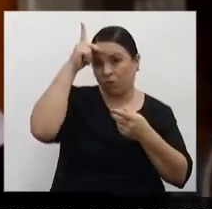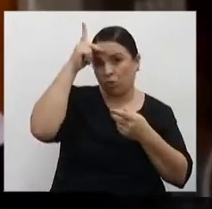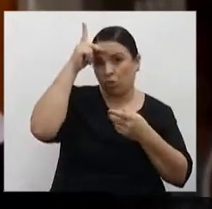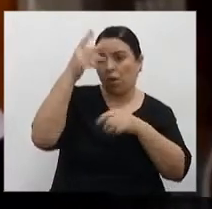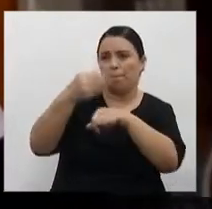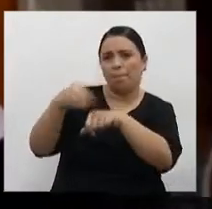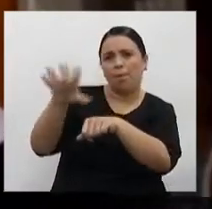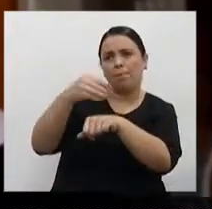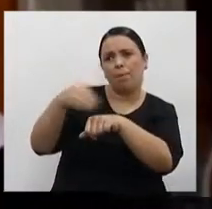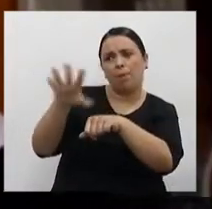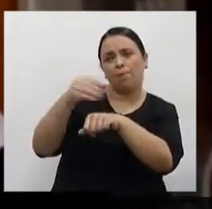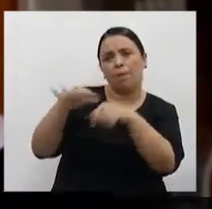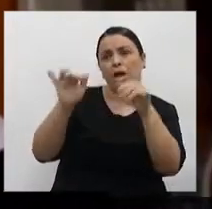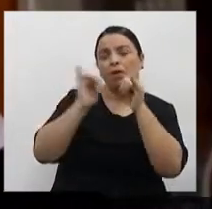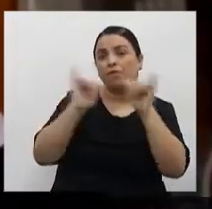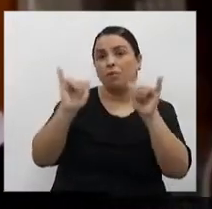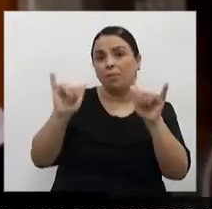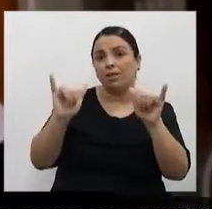seja, ela não é suficiente.